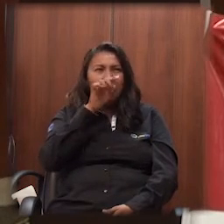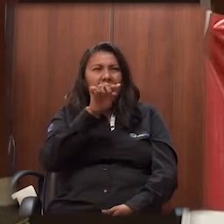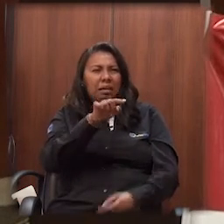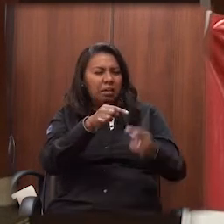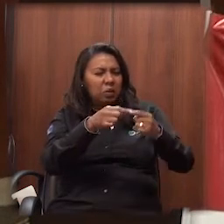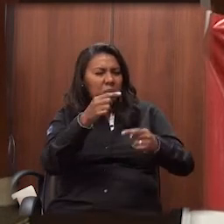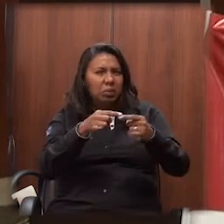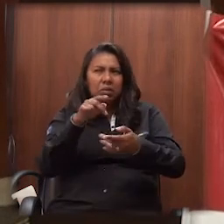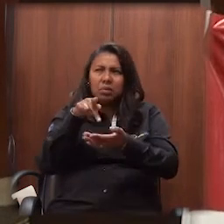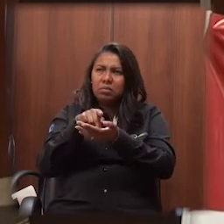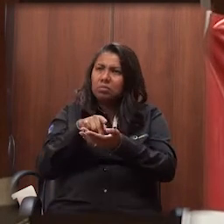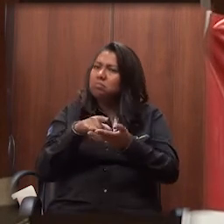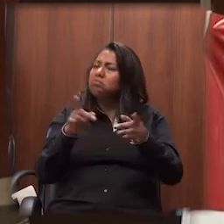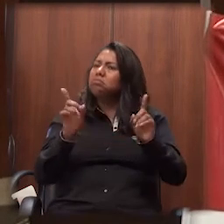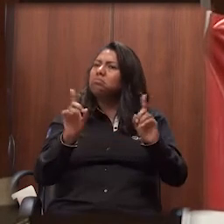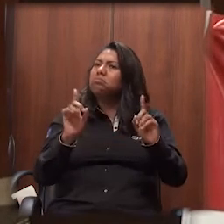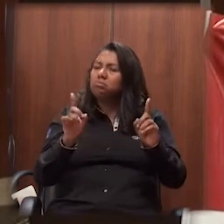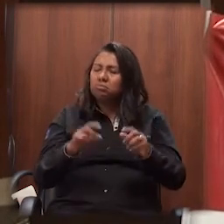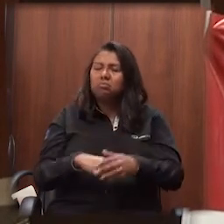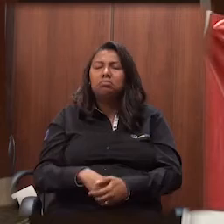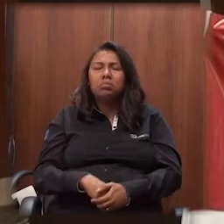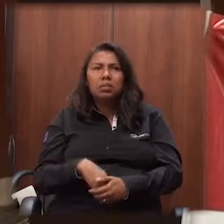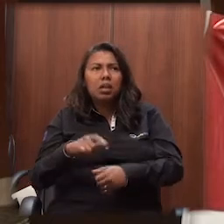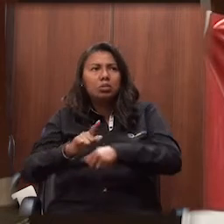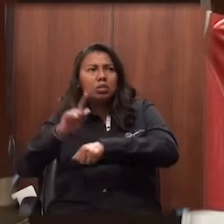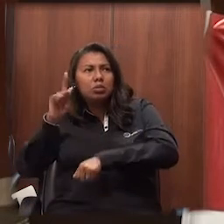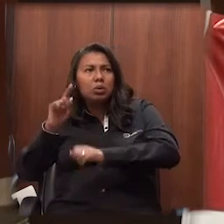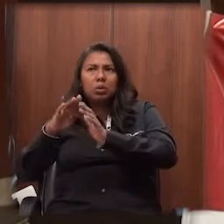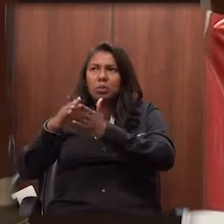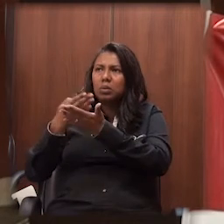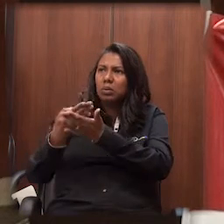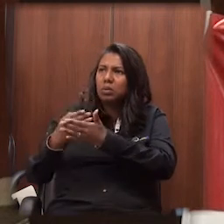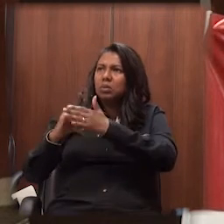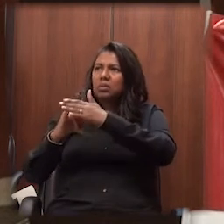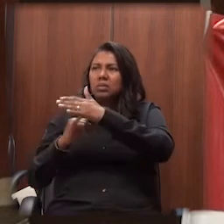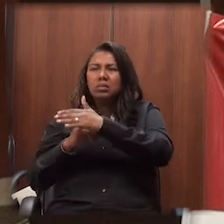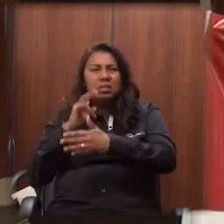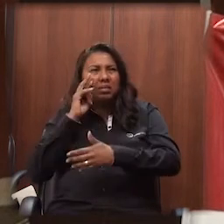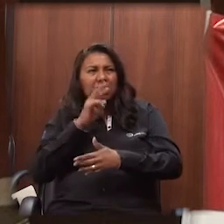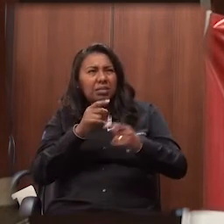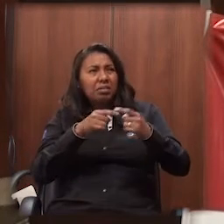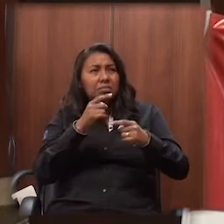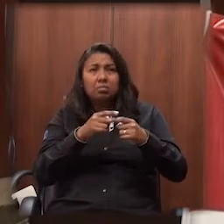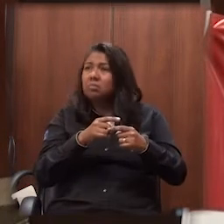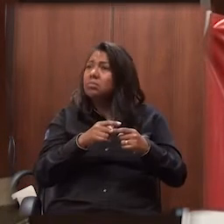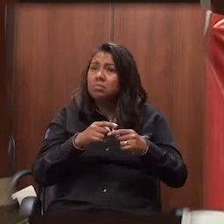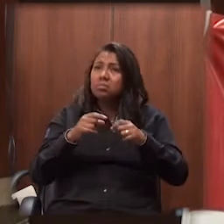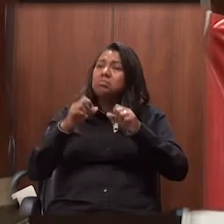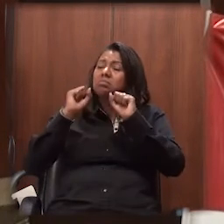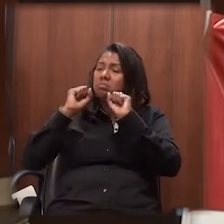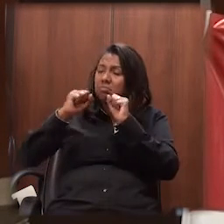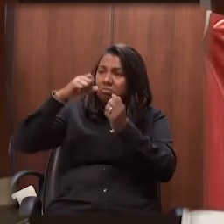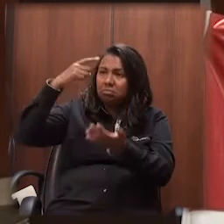da realidade, do alcance dos atores, dos gestores, das instituições, daqueles que podem se comprometer com